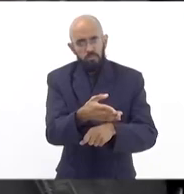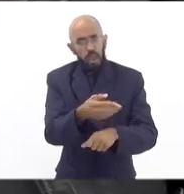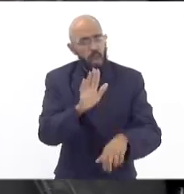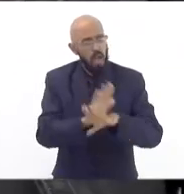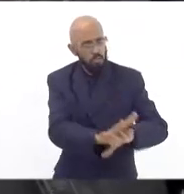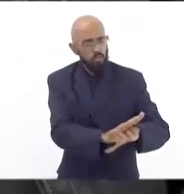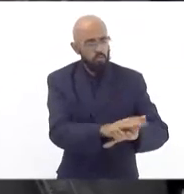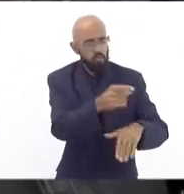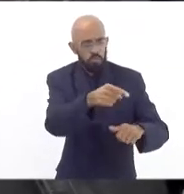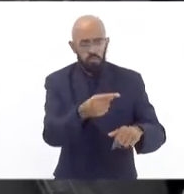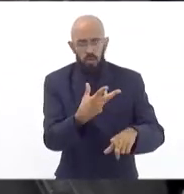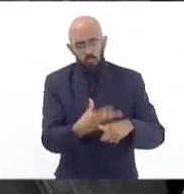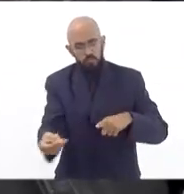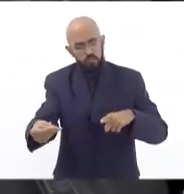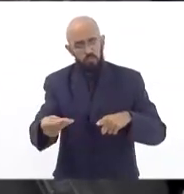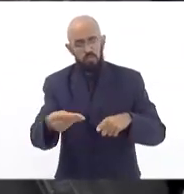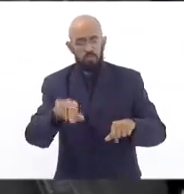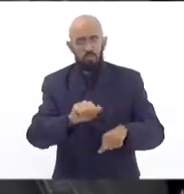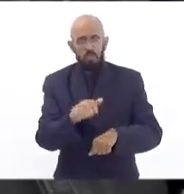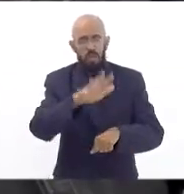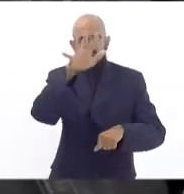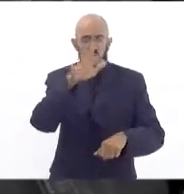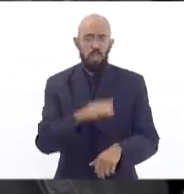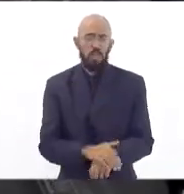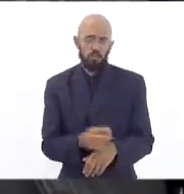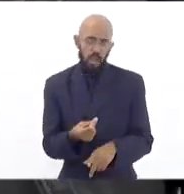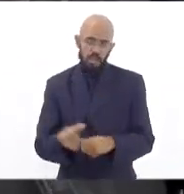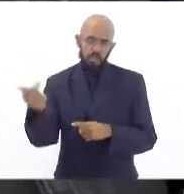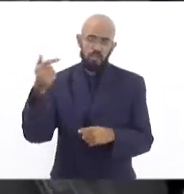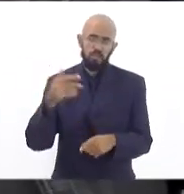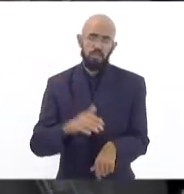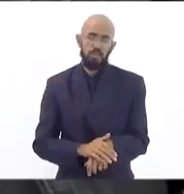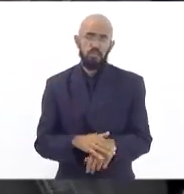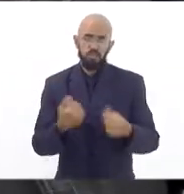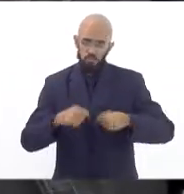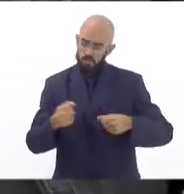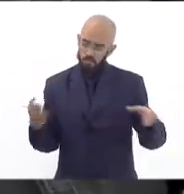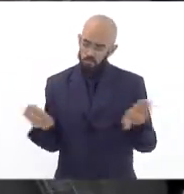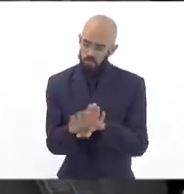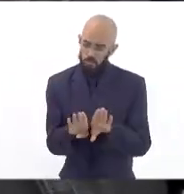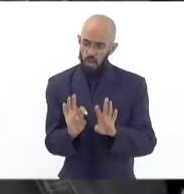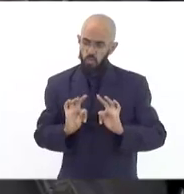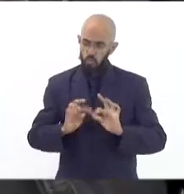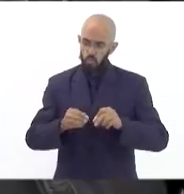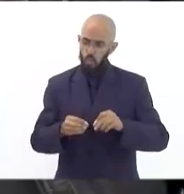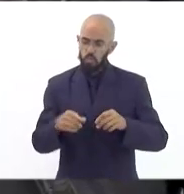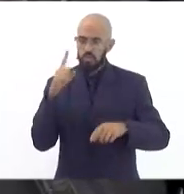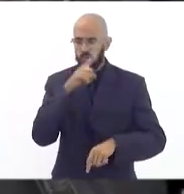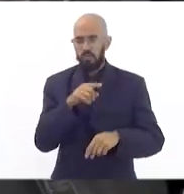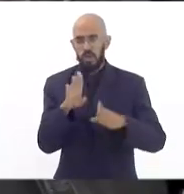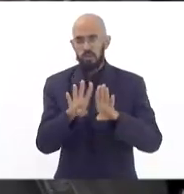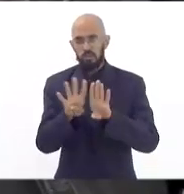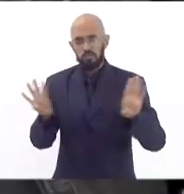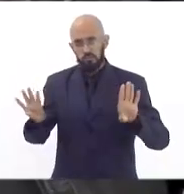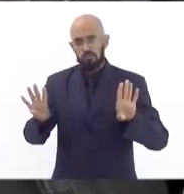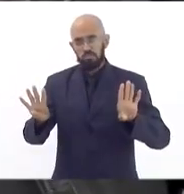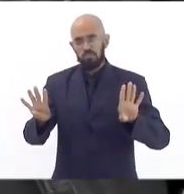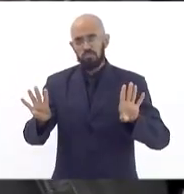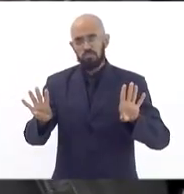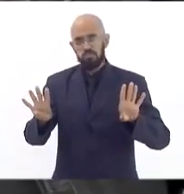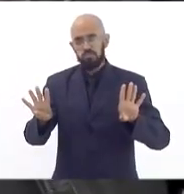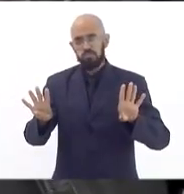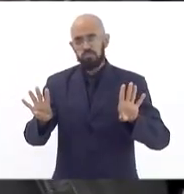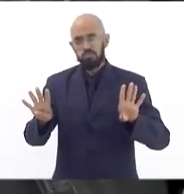passado uma favela para outra Julho muito tô tem que fechar todas as os buracos que são abertos ao longo